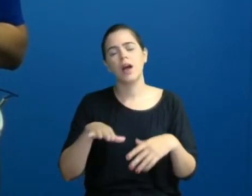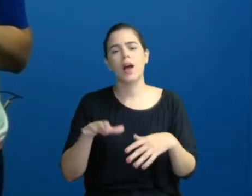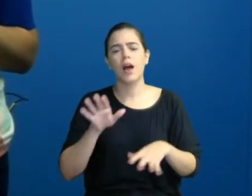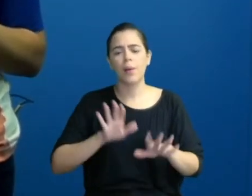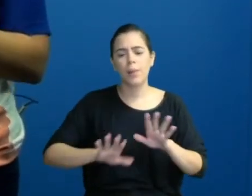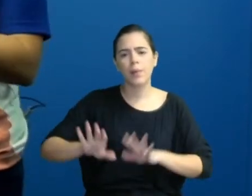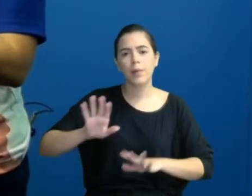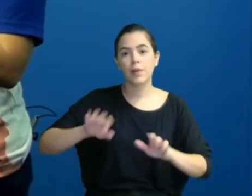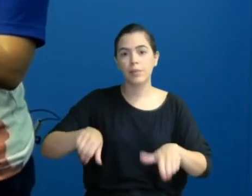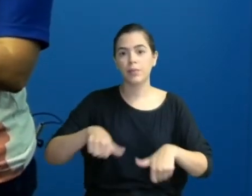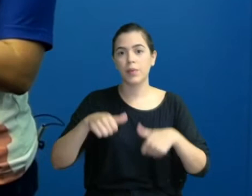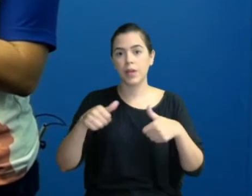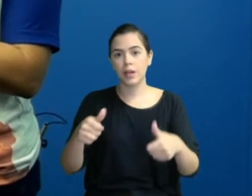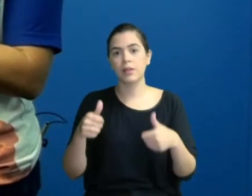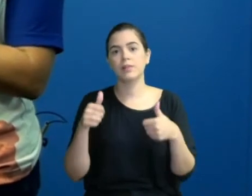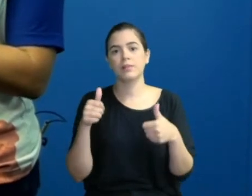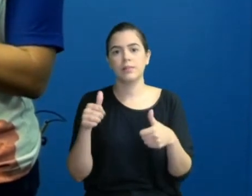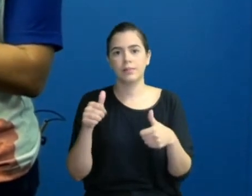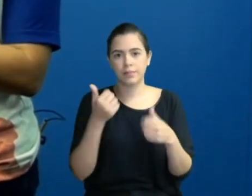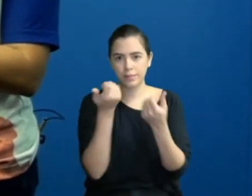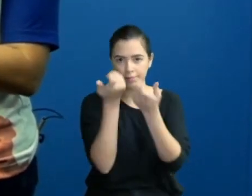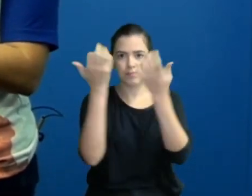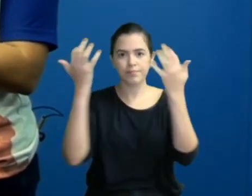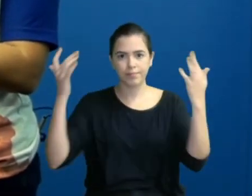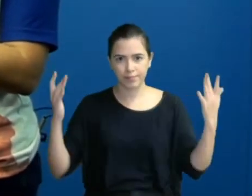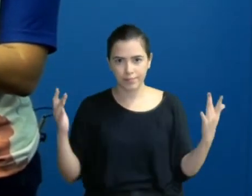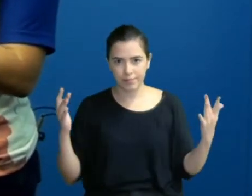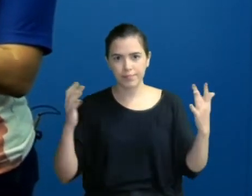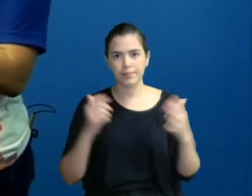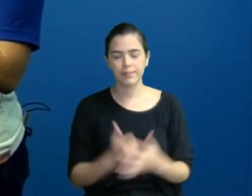melhor para determinados fenômenos da natureza, tá bem?